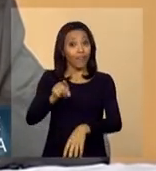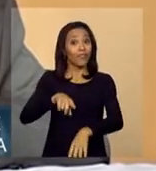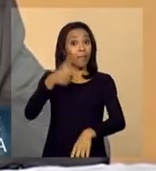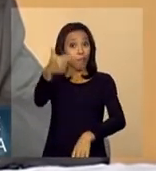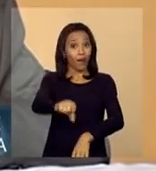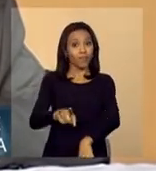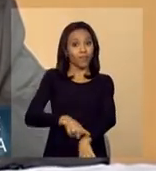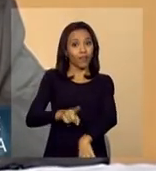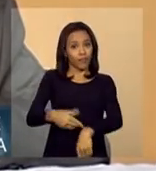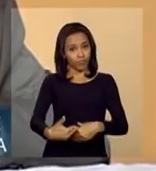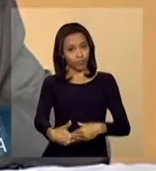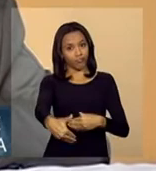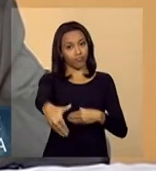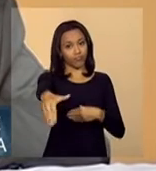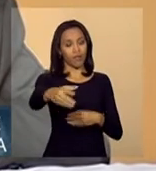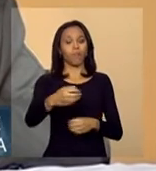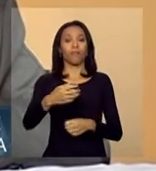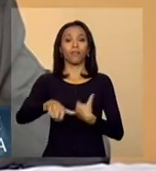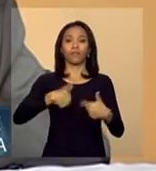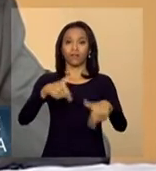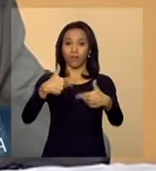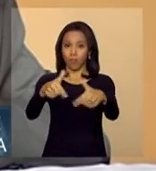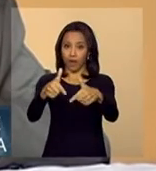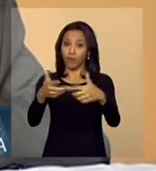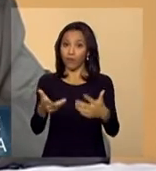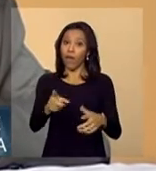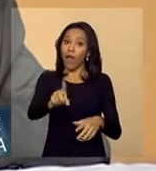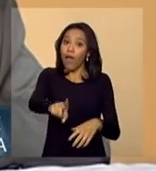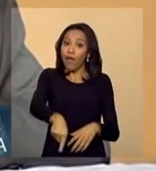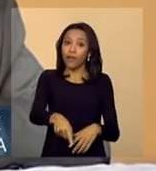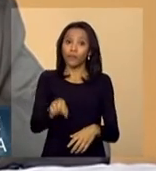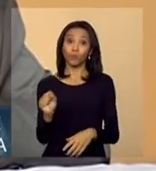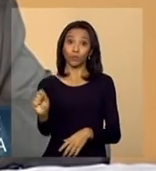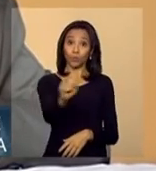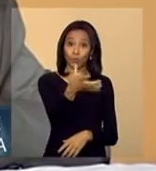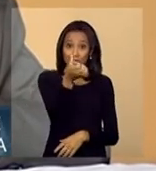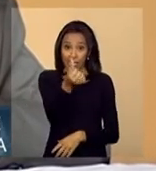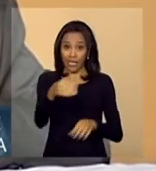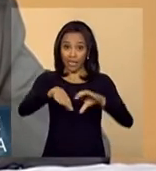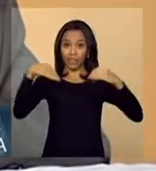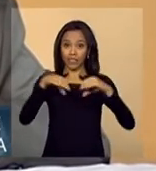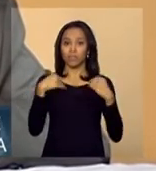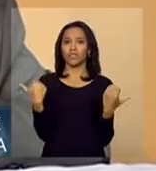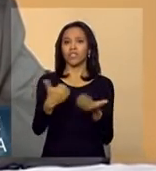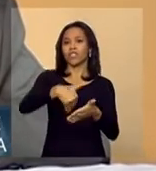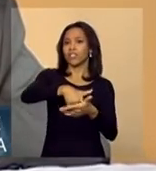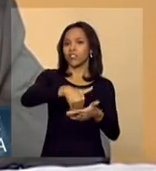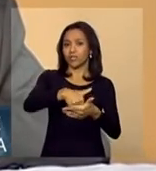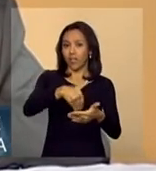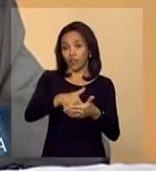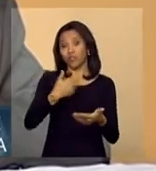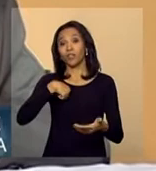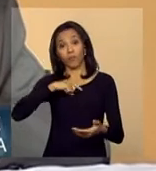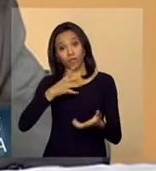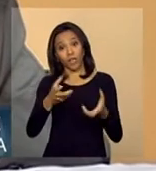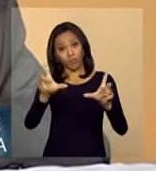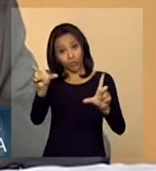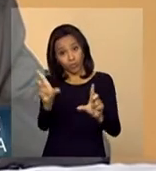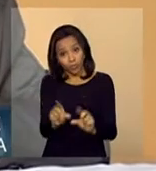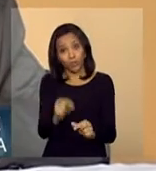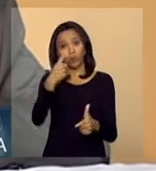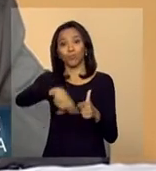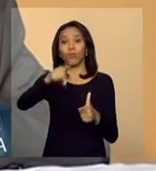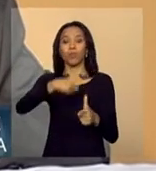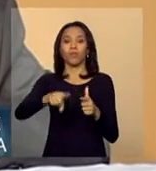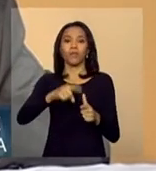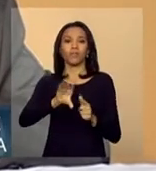trabalhar os seis demais estádios. Então, essa é uma questão que a gente espera que seja minimizada para a Copa do Mundo